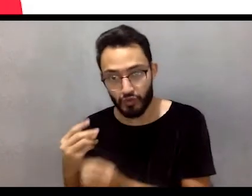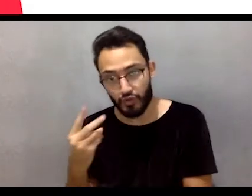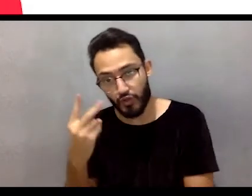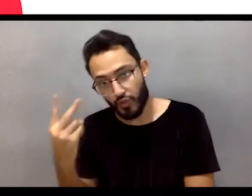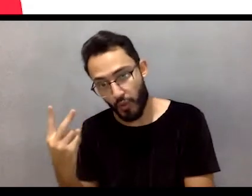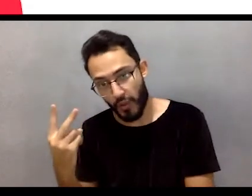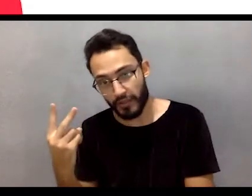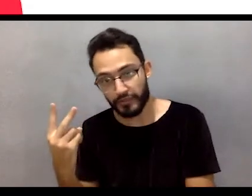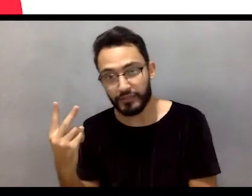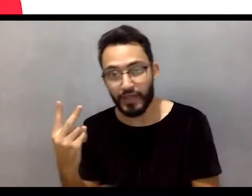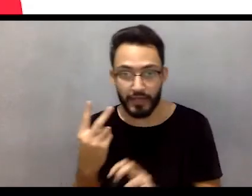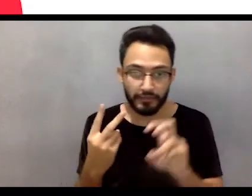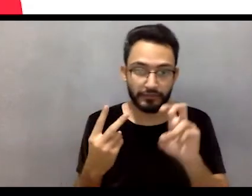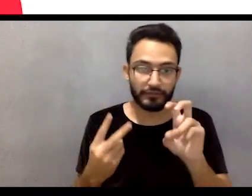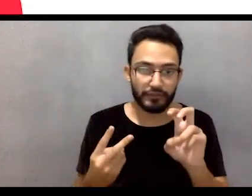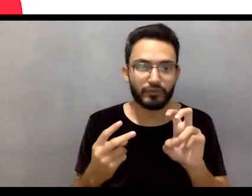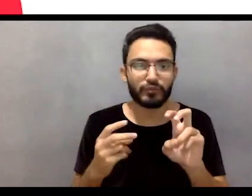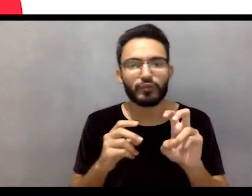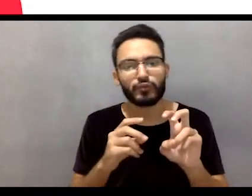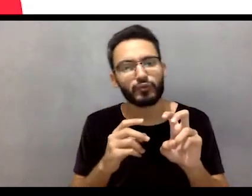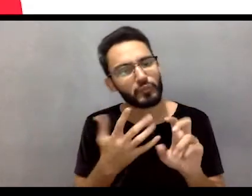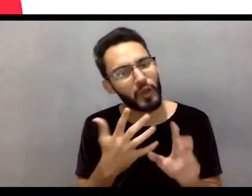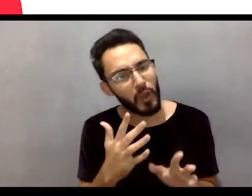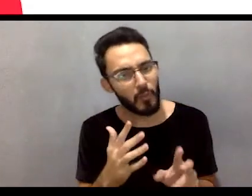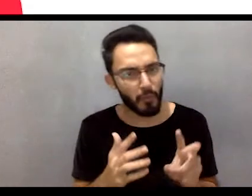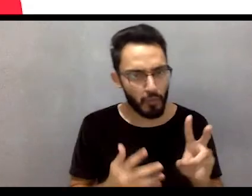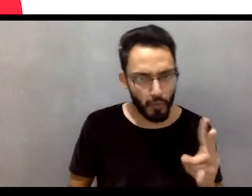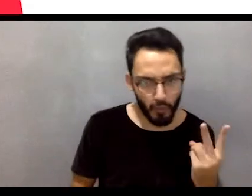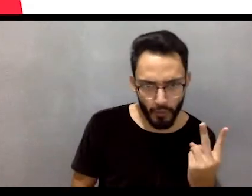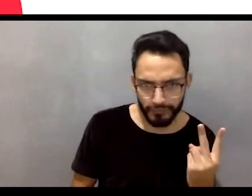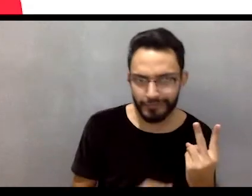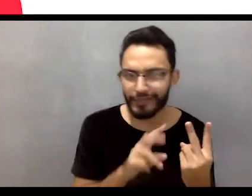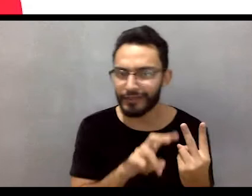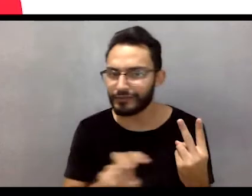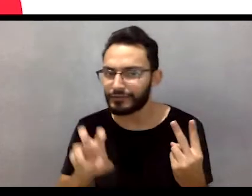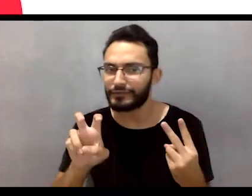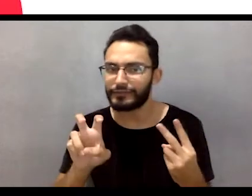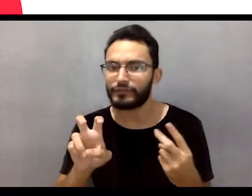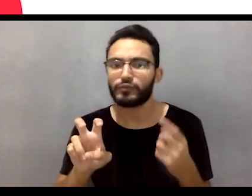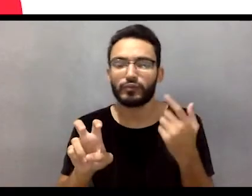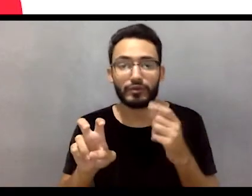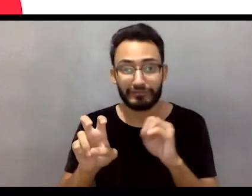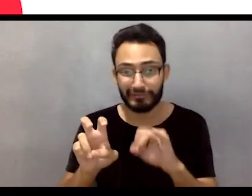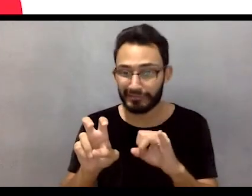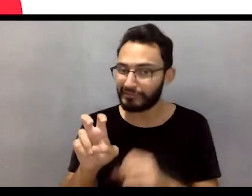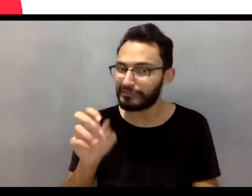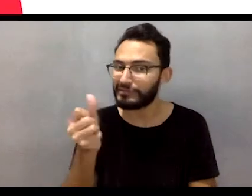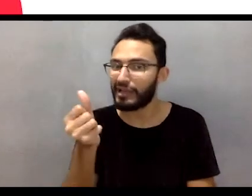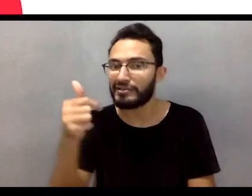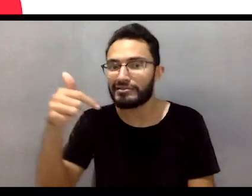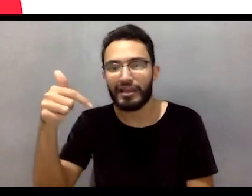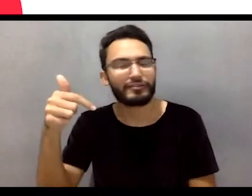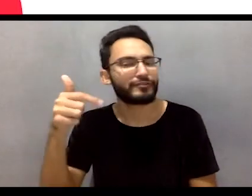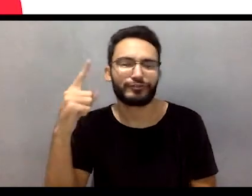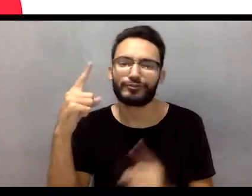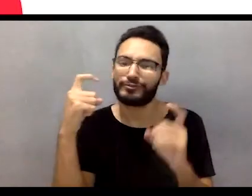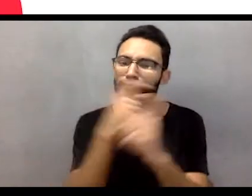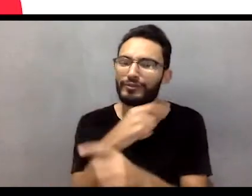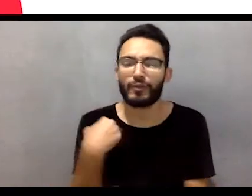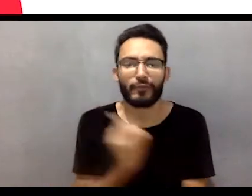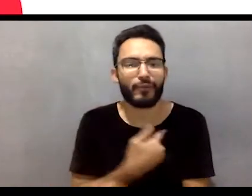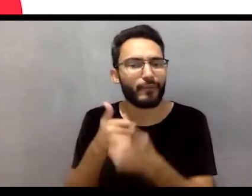2 a 5 resultados principais. Mais do que isso, fica muito difícil para a gente acompanhar,